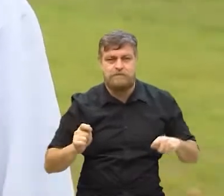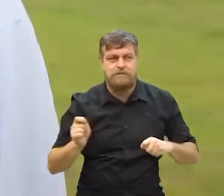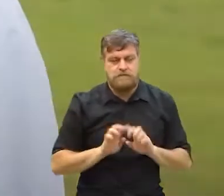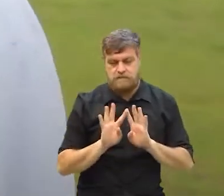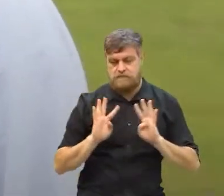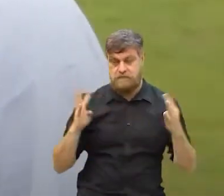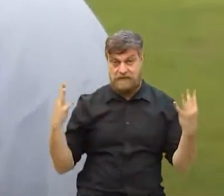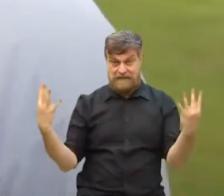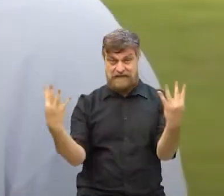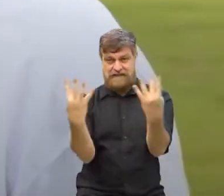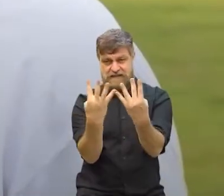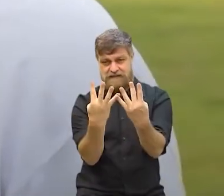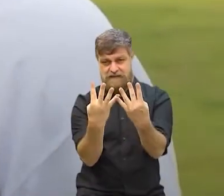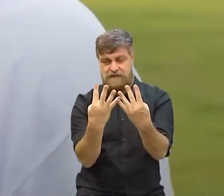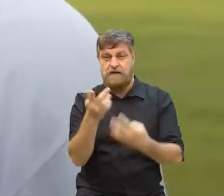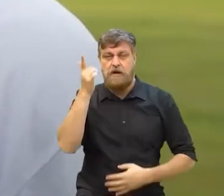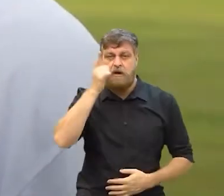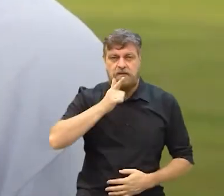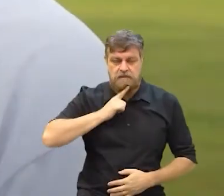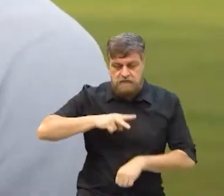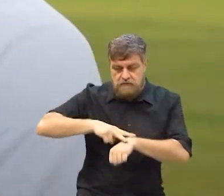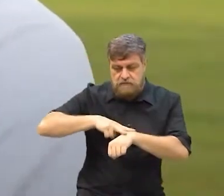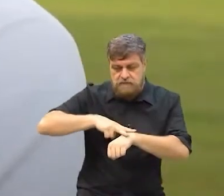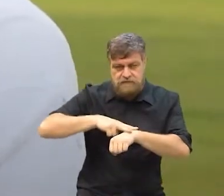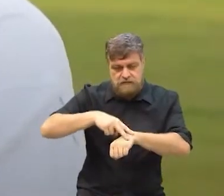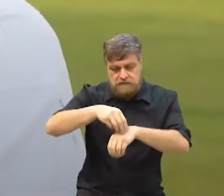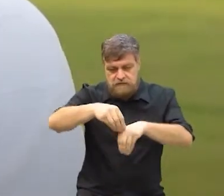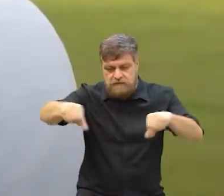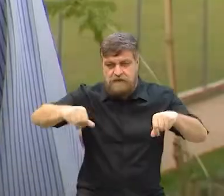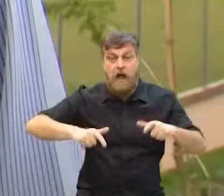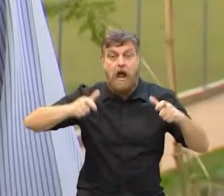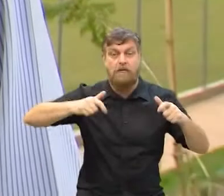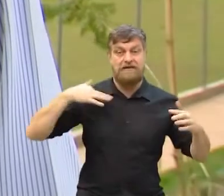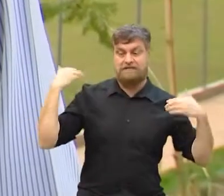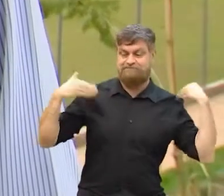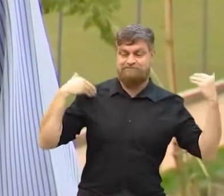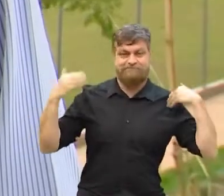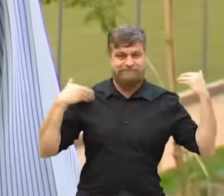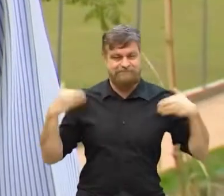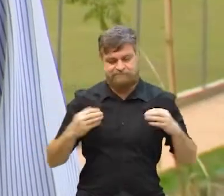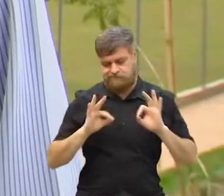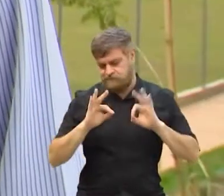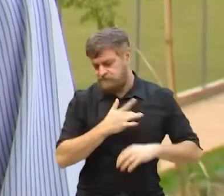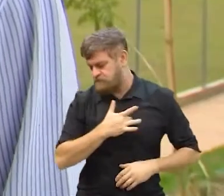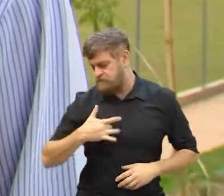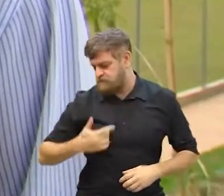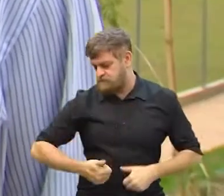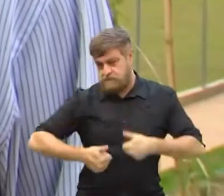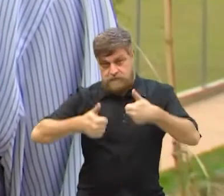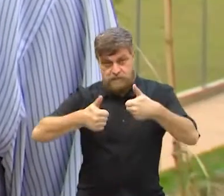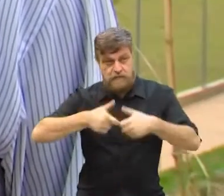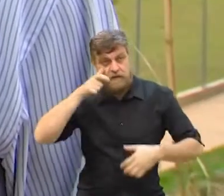ele conseguiu trazer essa tela para cá, conseguiu trazer essa grama. É um espaço de lazer saudável,